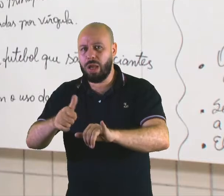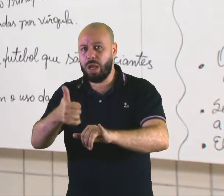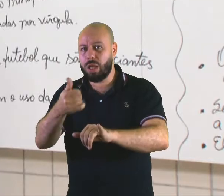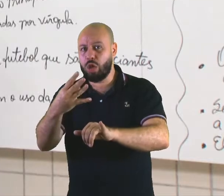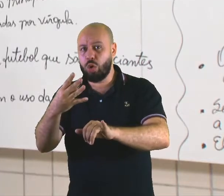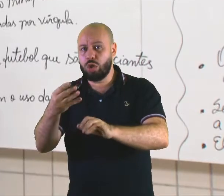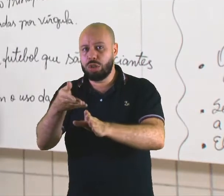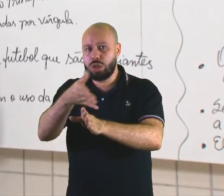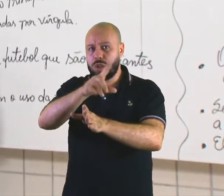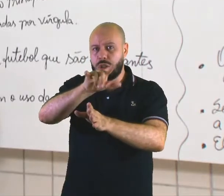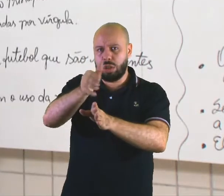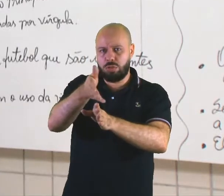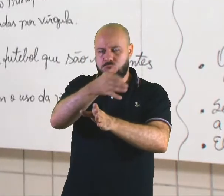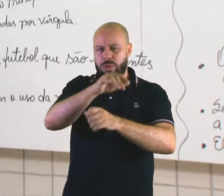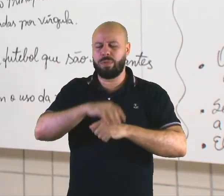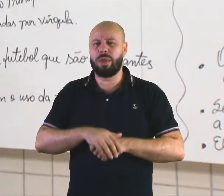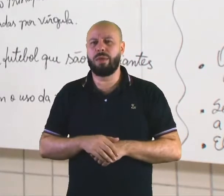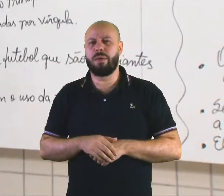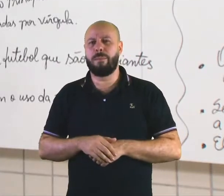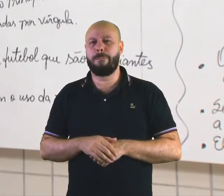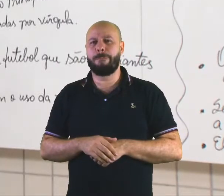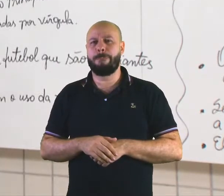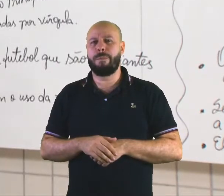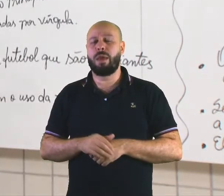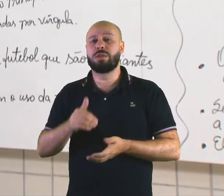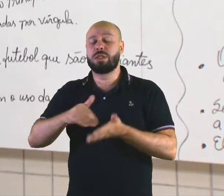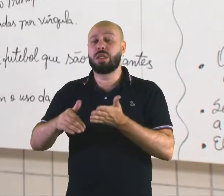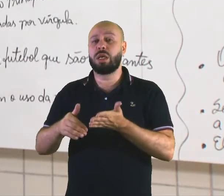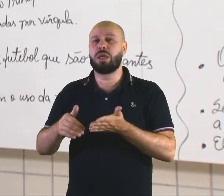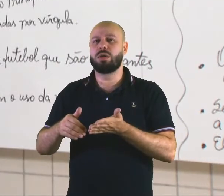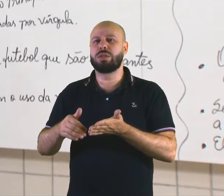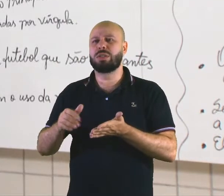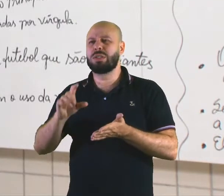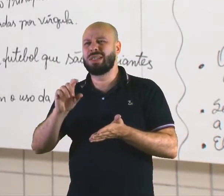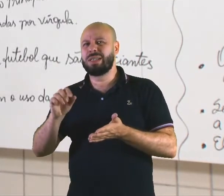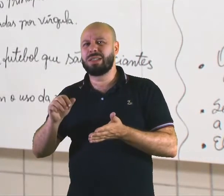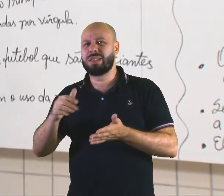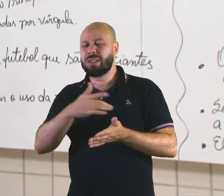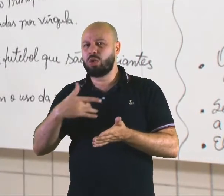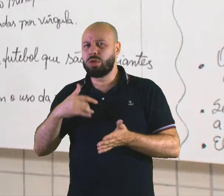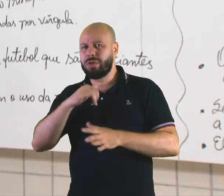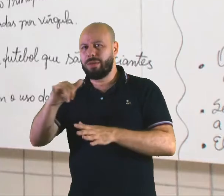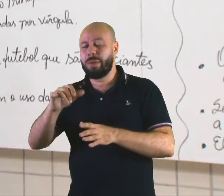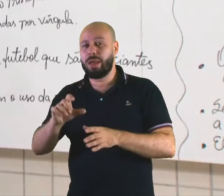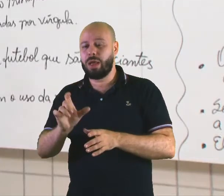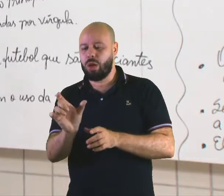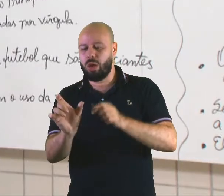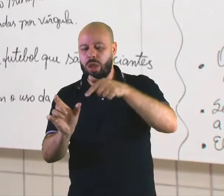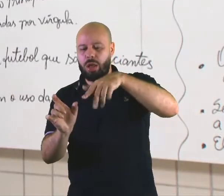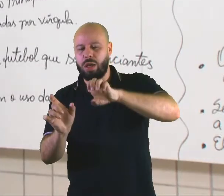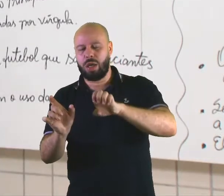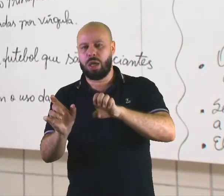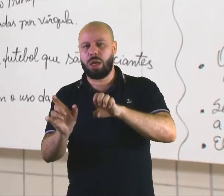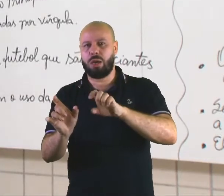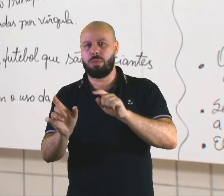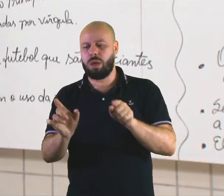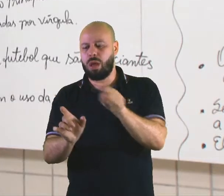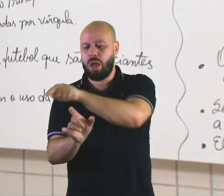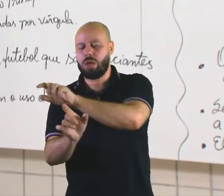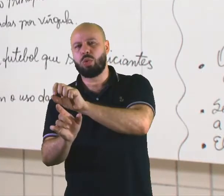pela Secretaria de Saúde. Esse que, ele antecede o quê? As secretarias de saúde, os